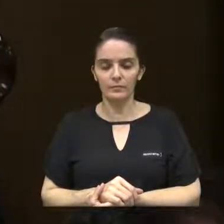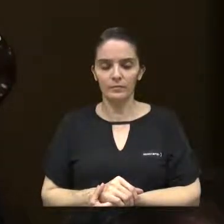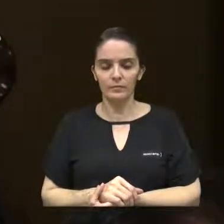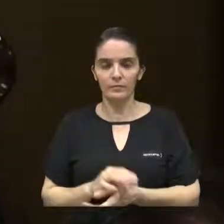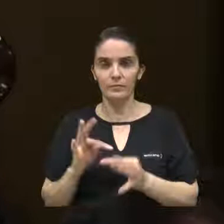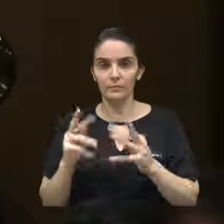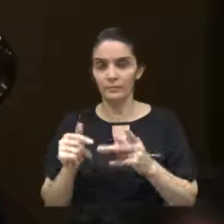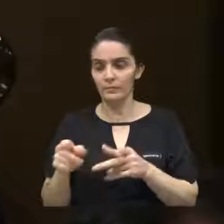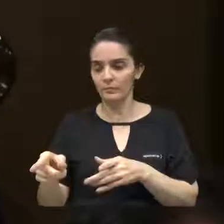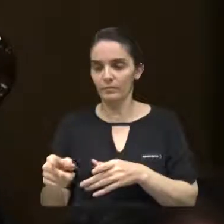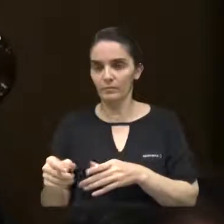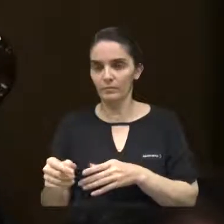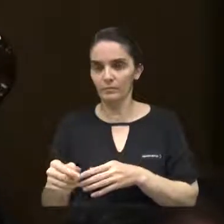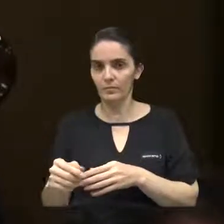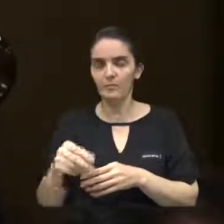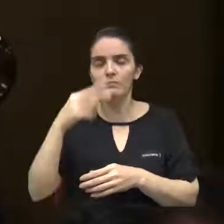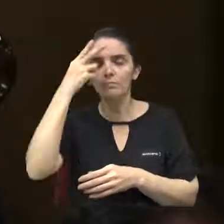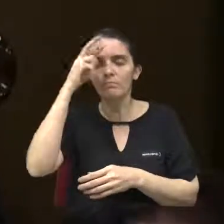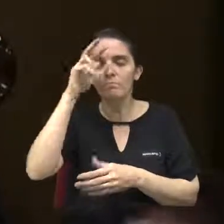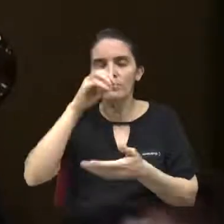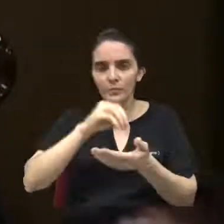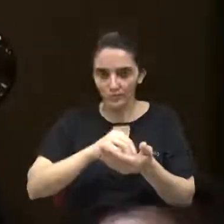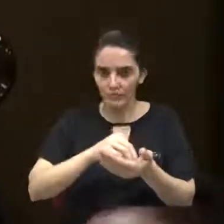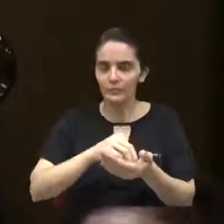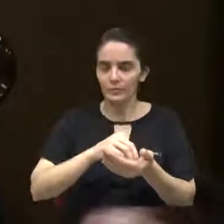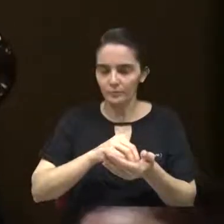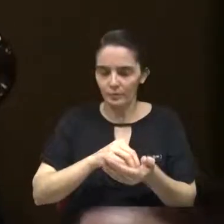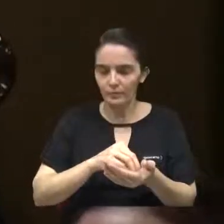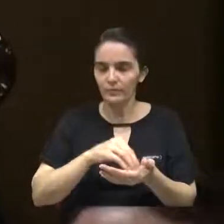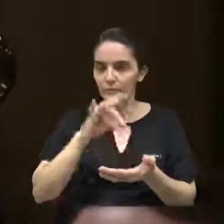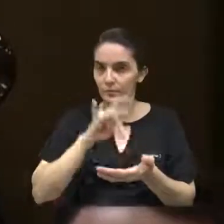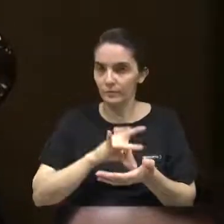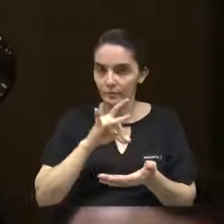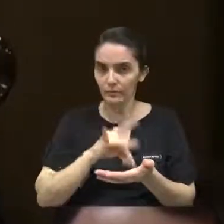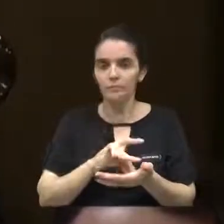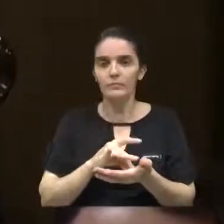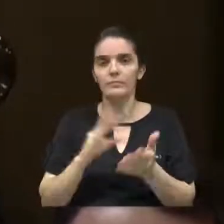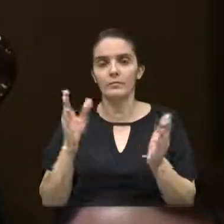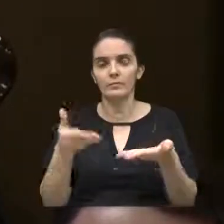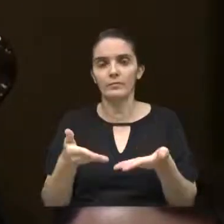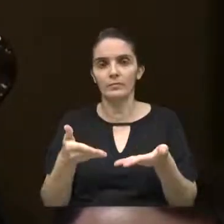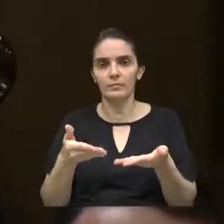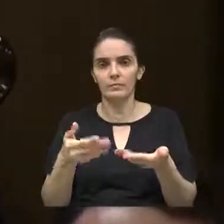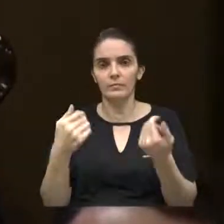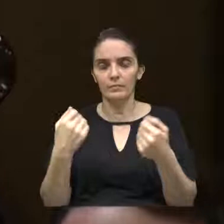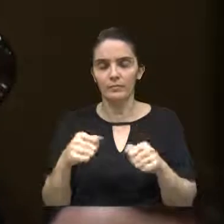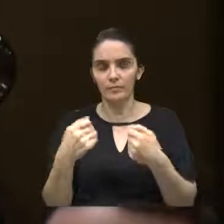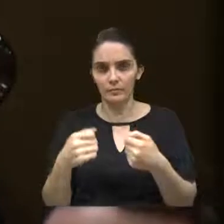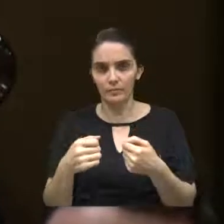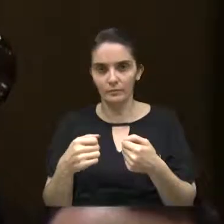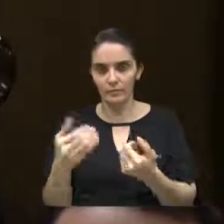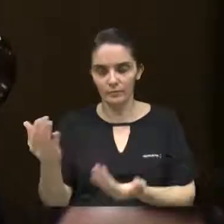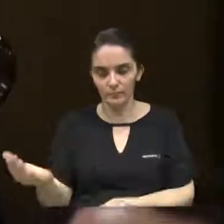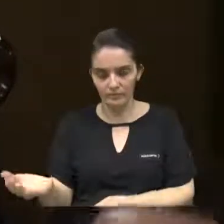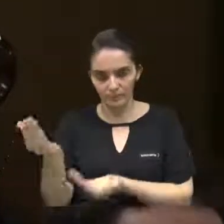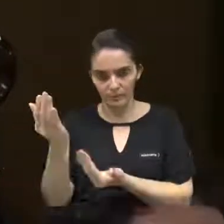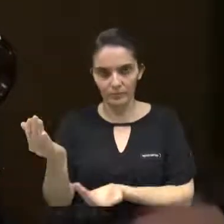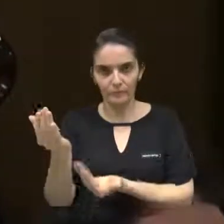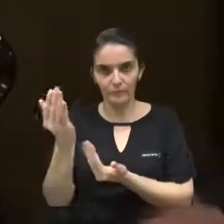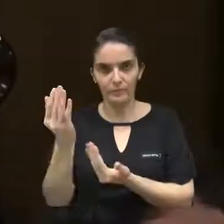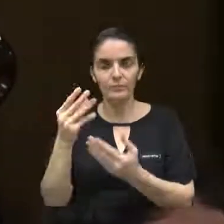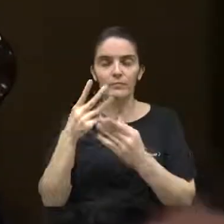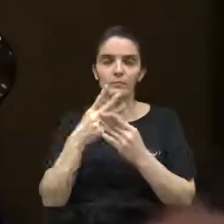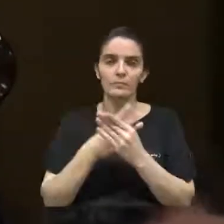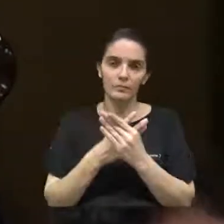constrói histórias. E ela construiu. E nada melhor do que ser feita essa homenagem pela Câmara dos